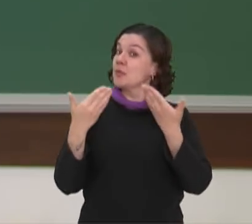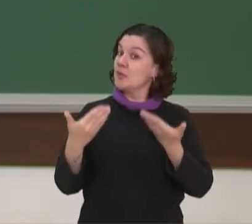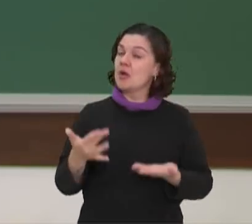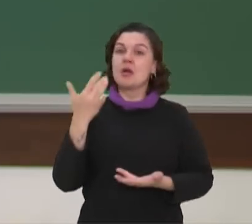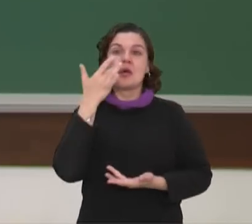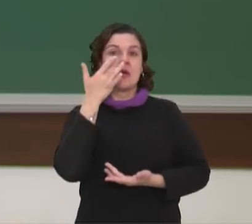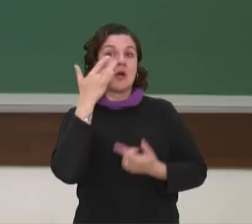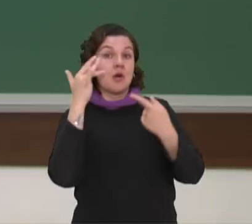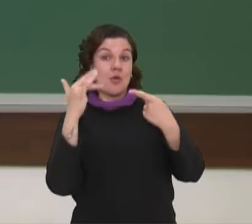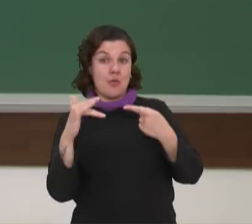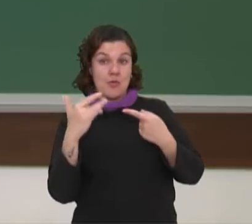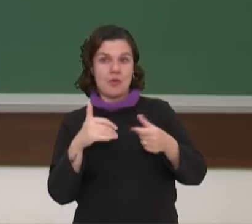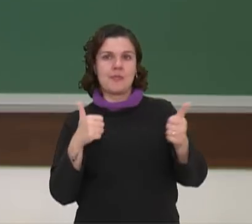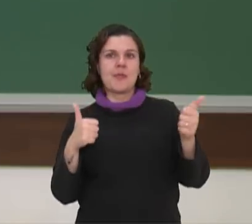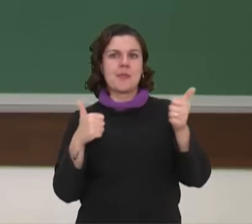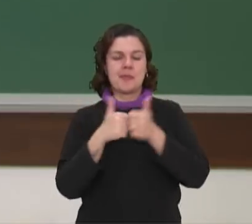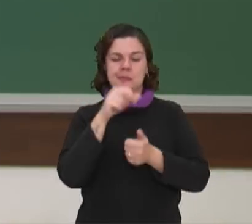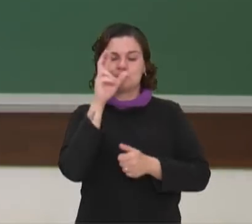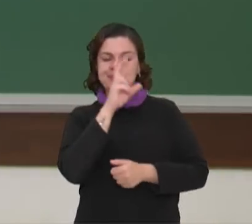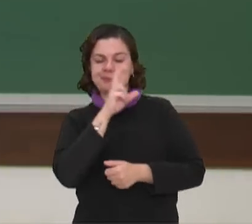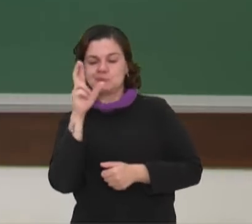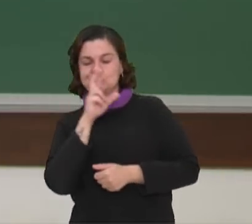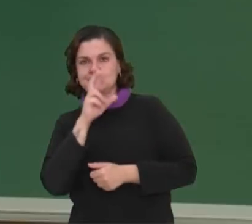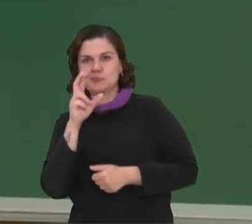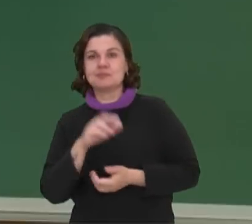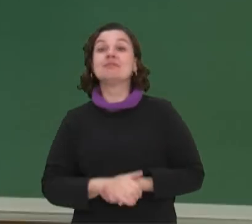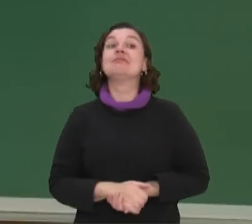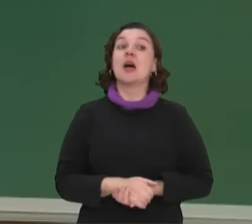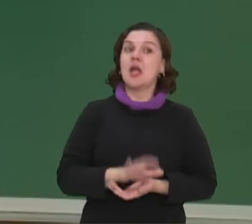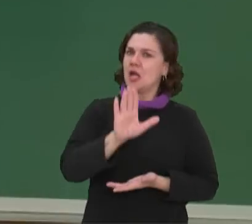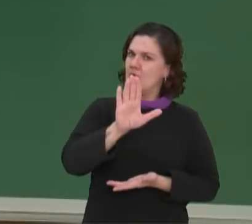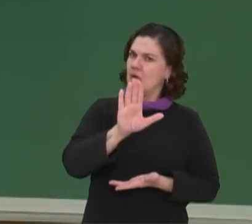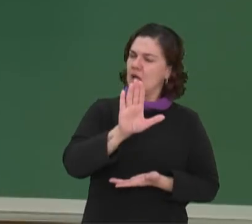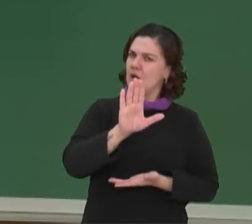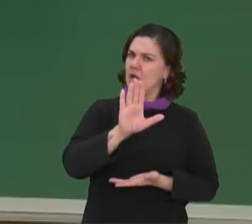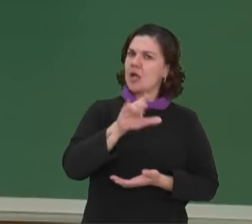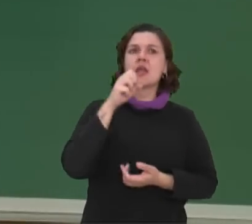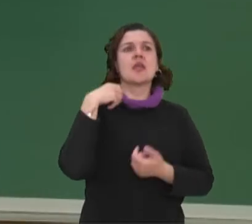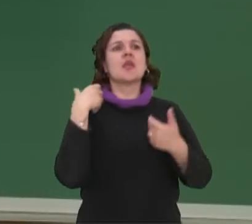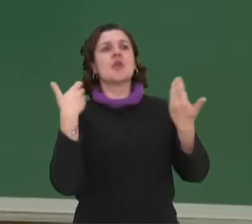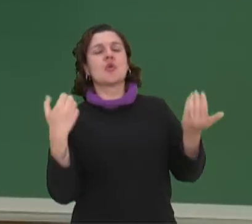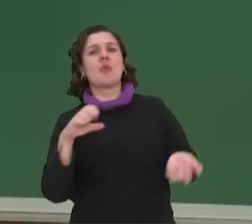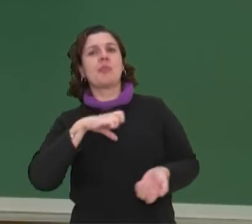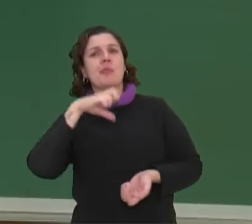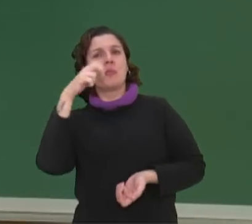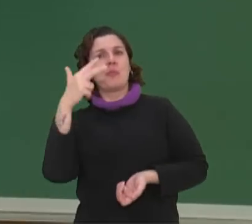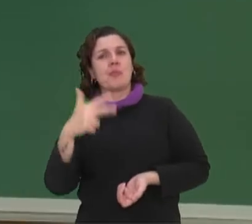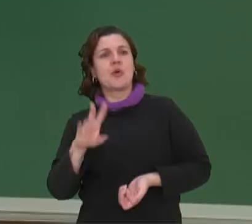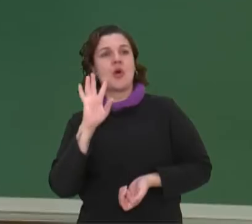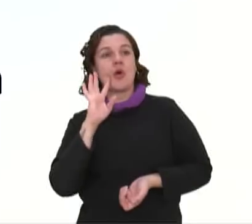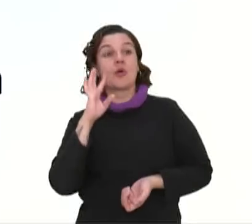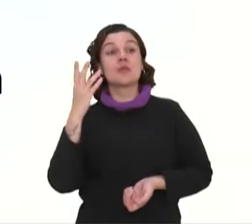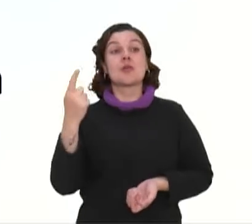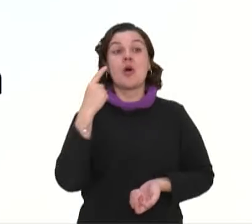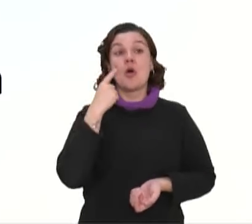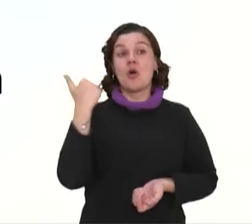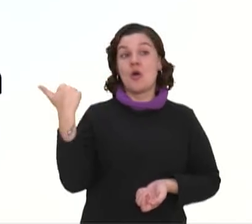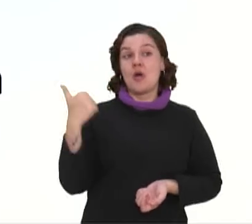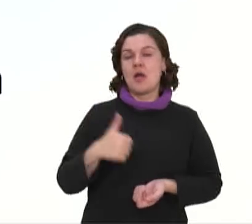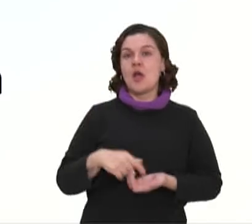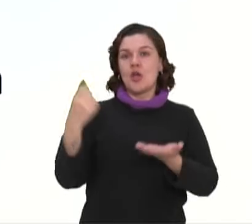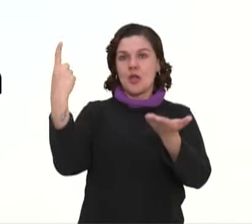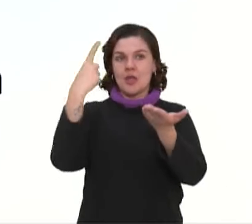essa mudança para ficar mais perto da fiscalização. Ei, e como Portugal lidou com esse ouro? Tá aqui, Tratado